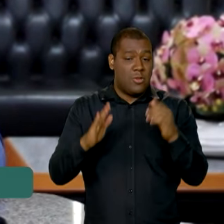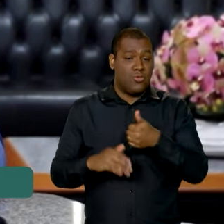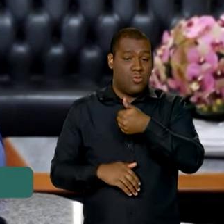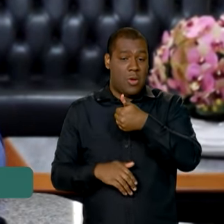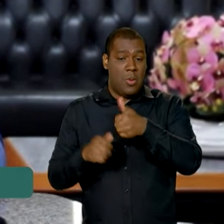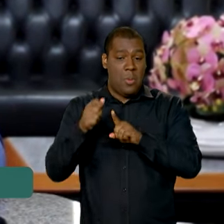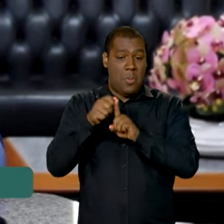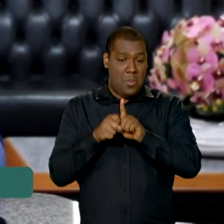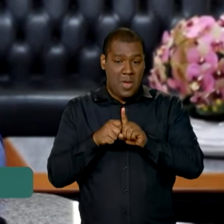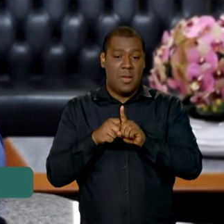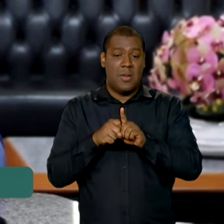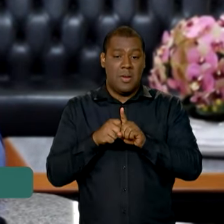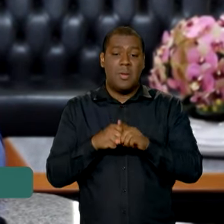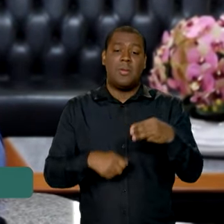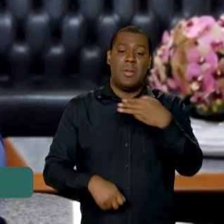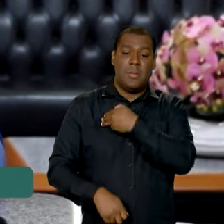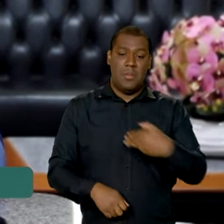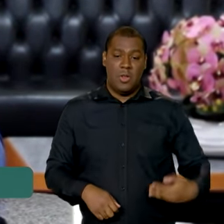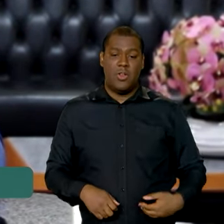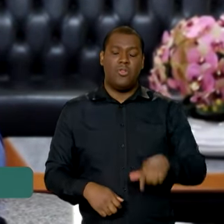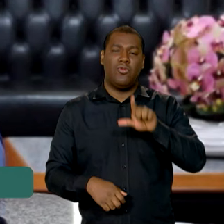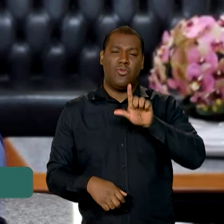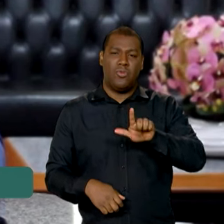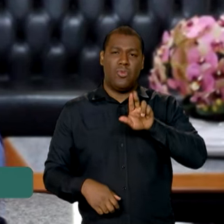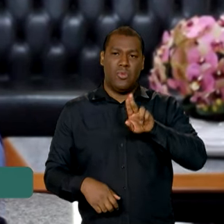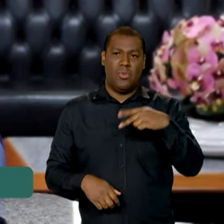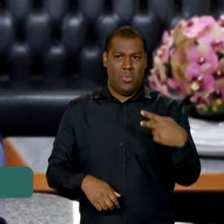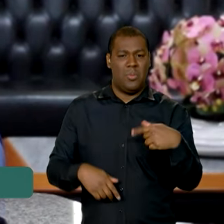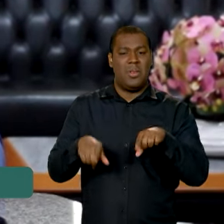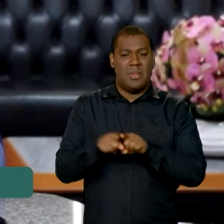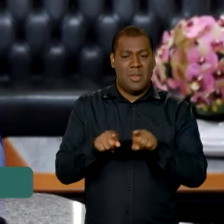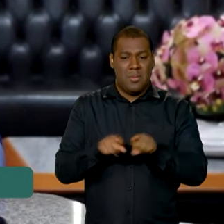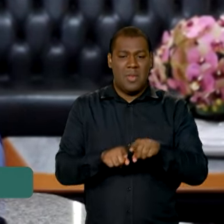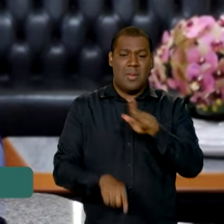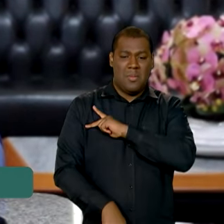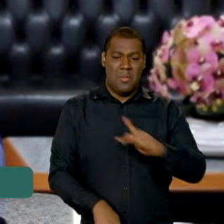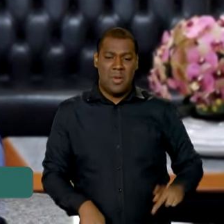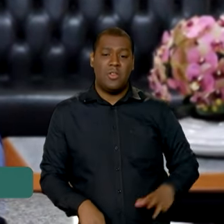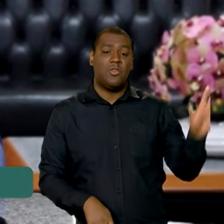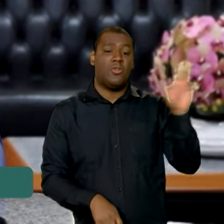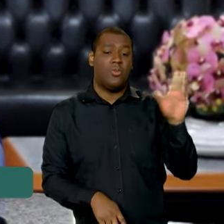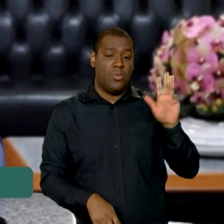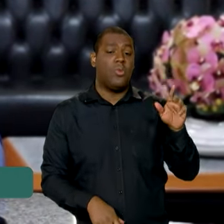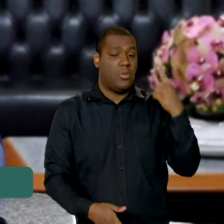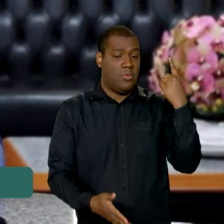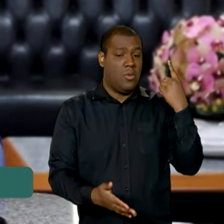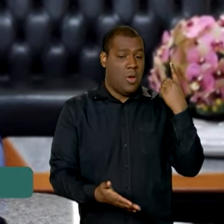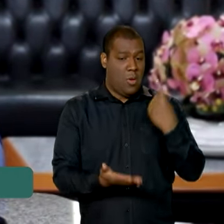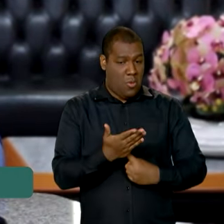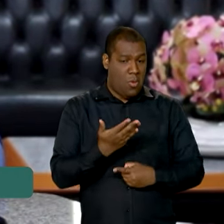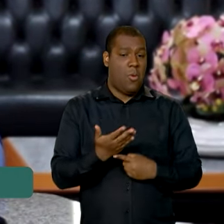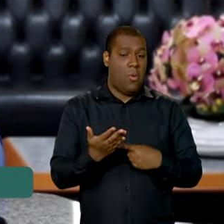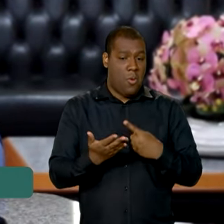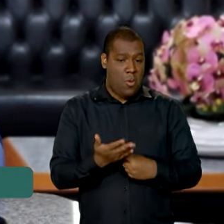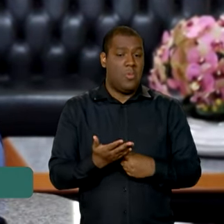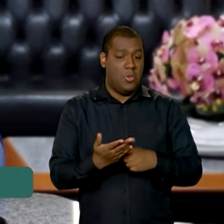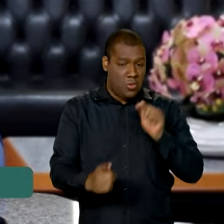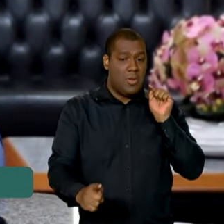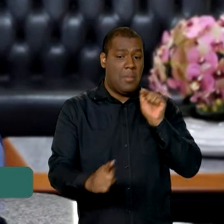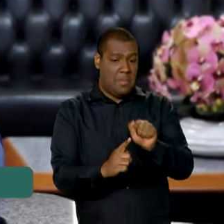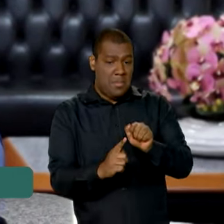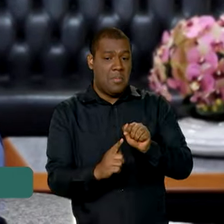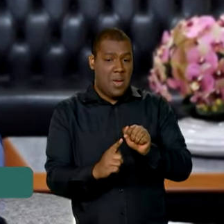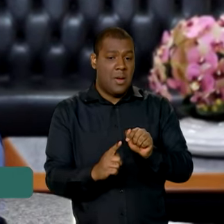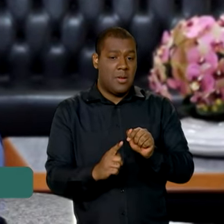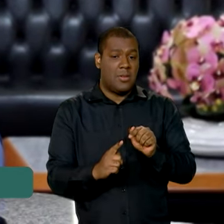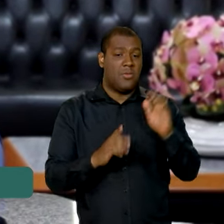feita pelo ministro Lupe, é uma promessa que também foi feita pelo presidente Lula em campanha e também durante o mandato, para que a gente